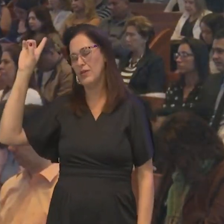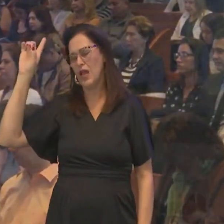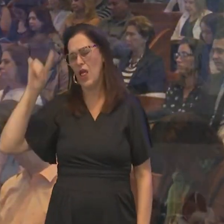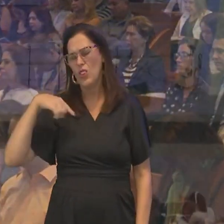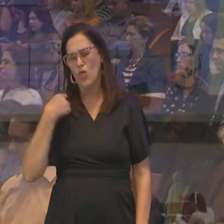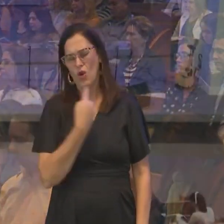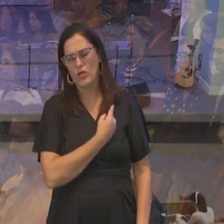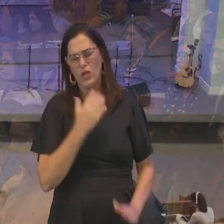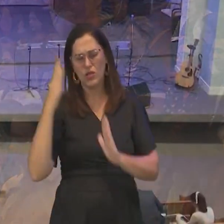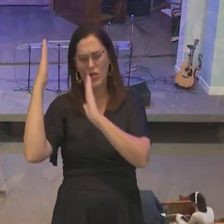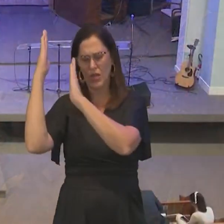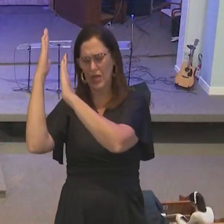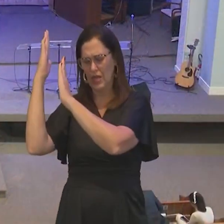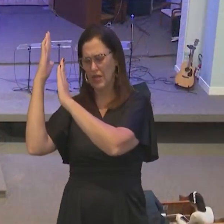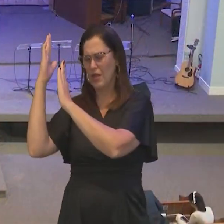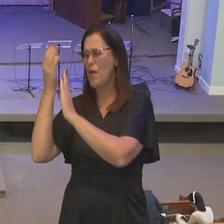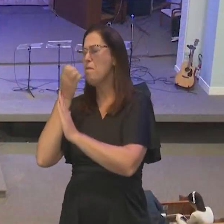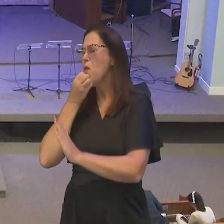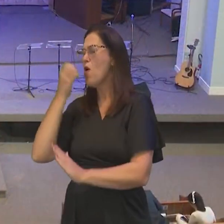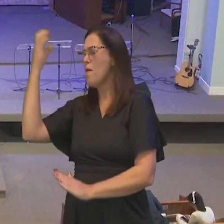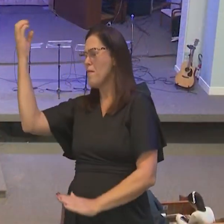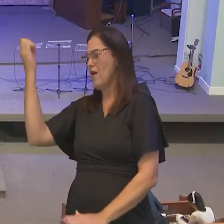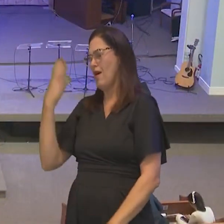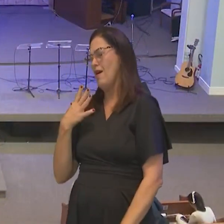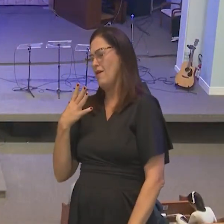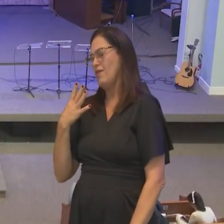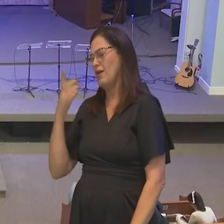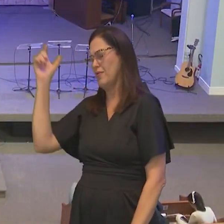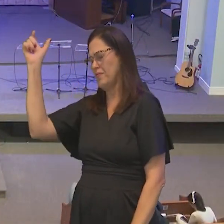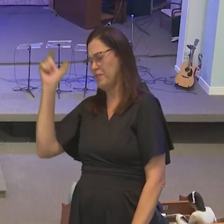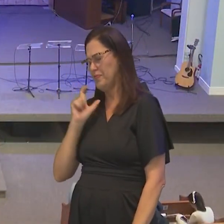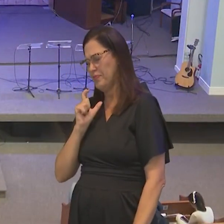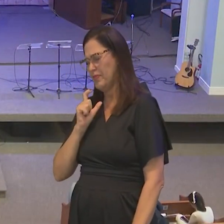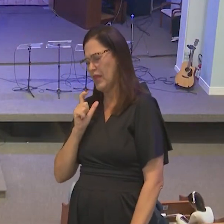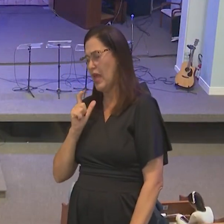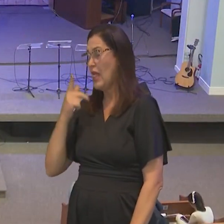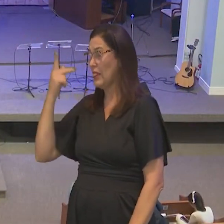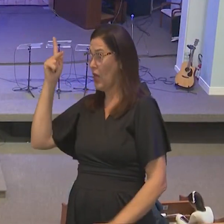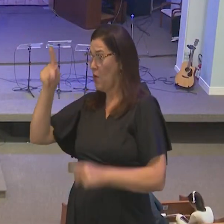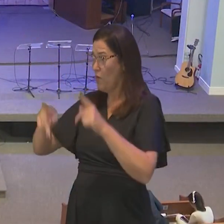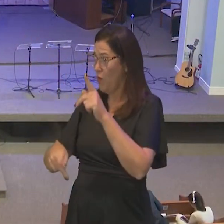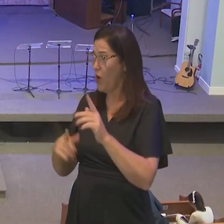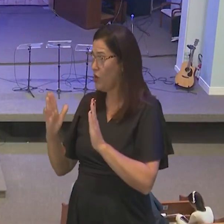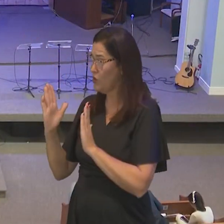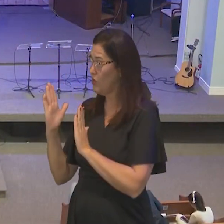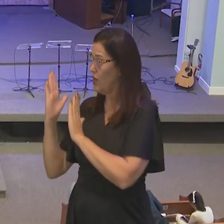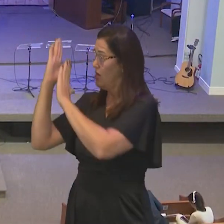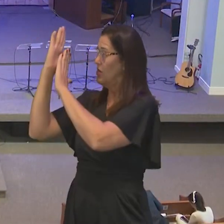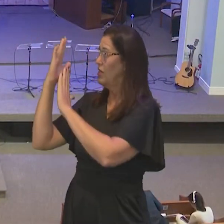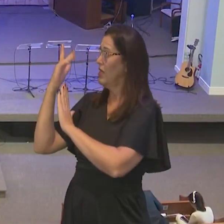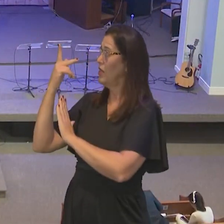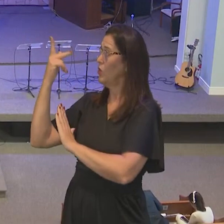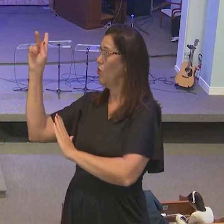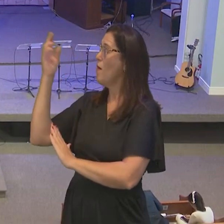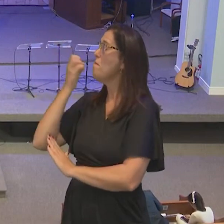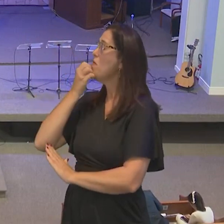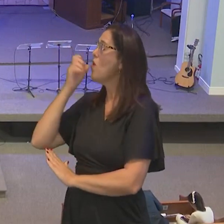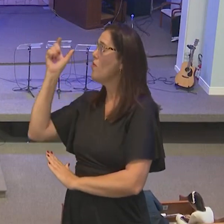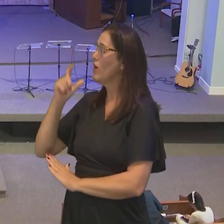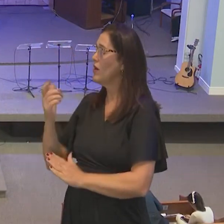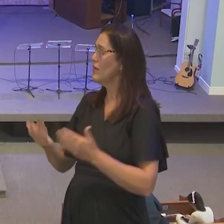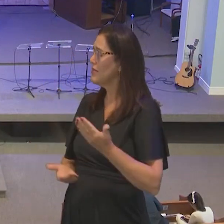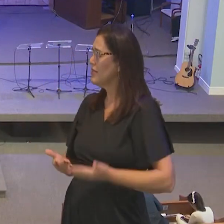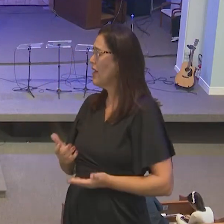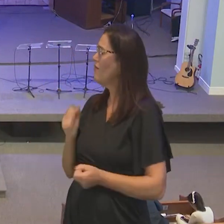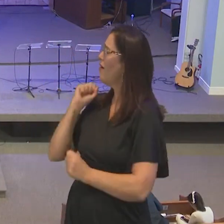estamos diante da tua bendita palavra, Senhor. E é o teu povo quem está diante da tua palavra, é o teu servo que fala